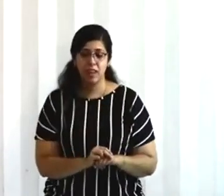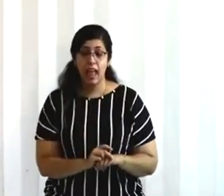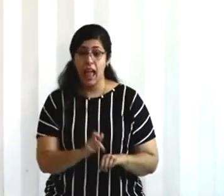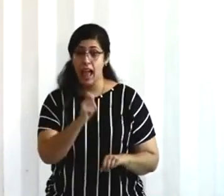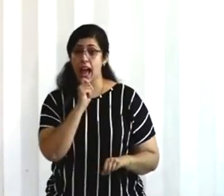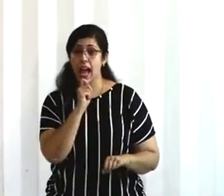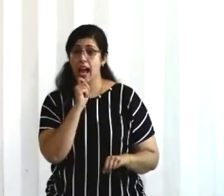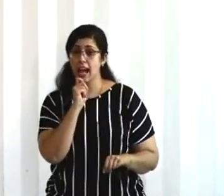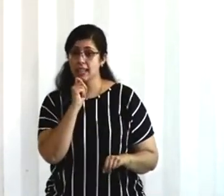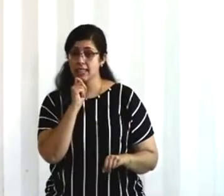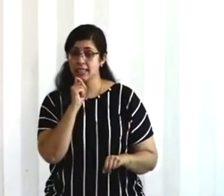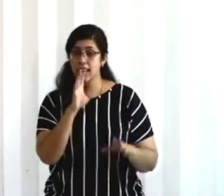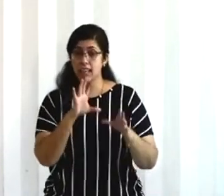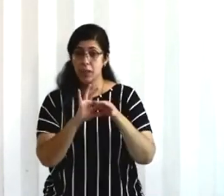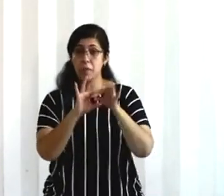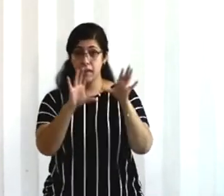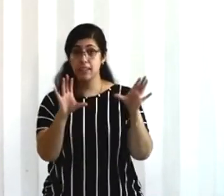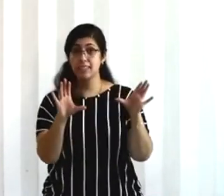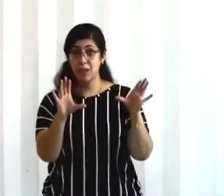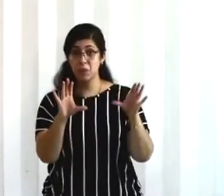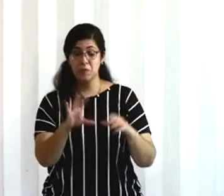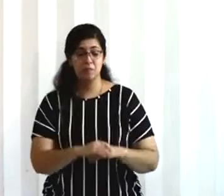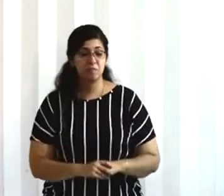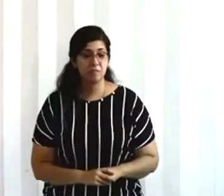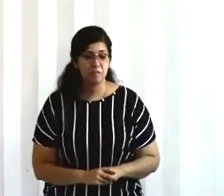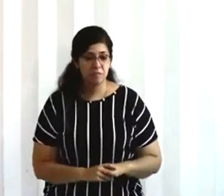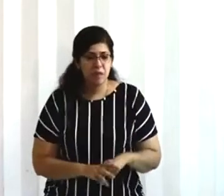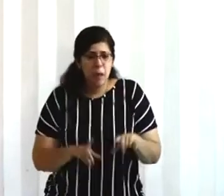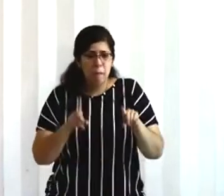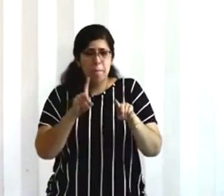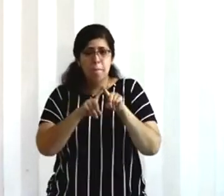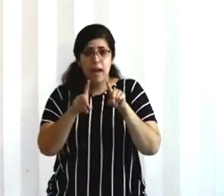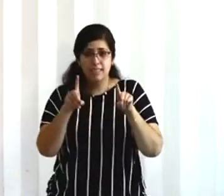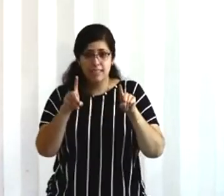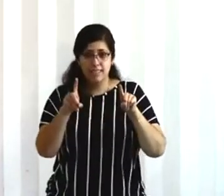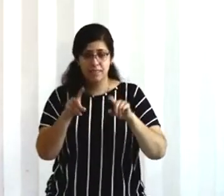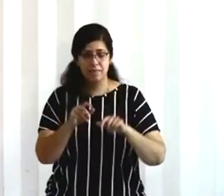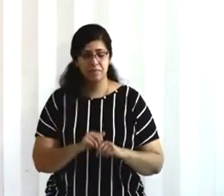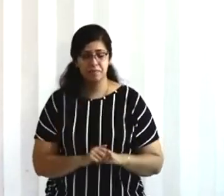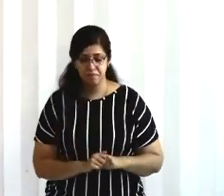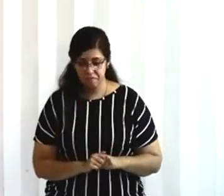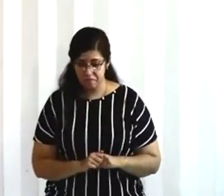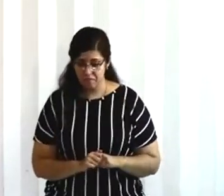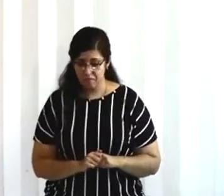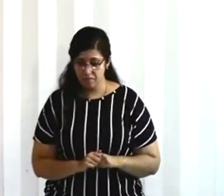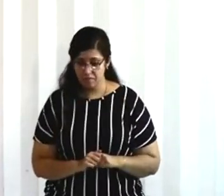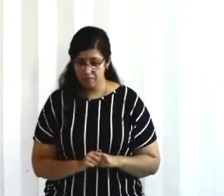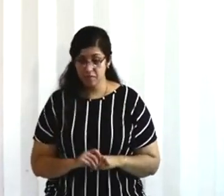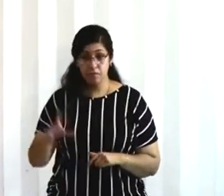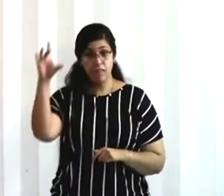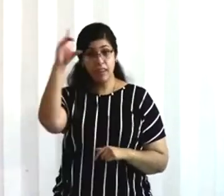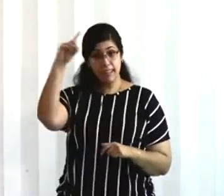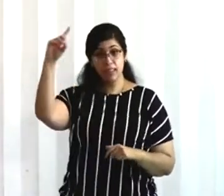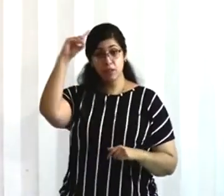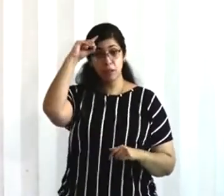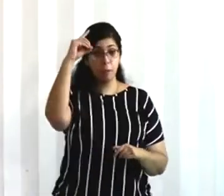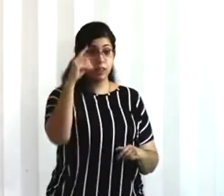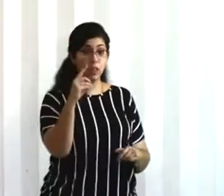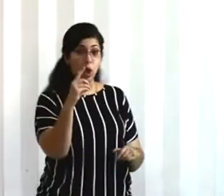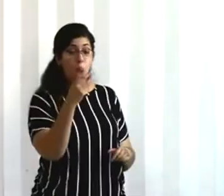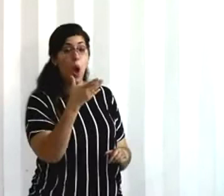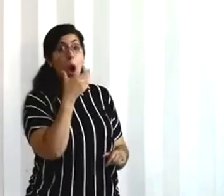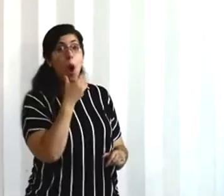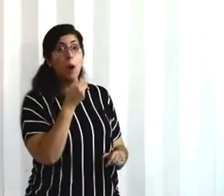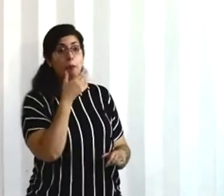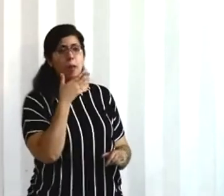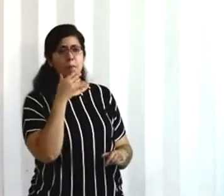foi do próprio Jesus, mas foi Deus levantando homens para poder, de forma